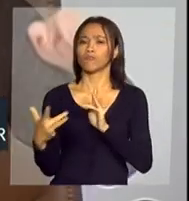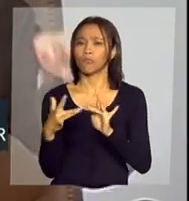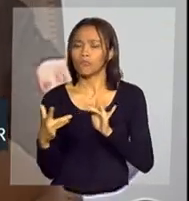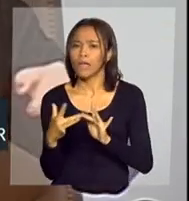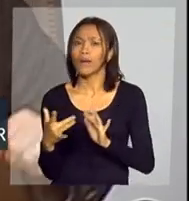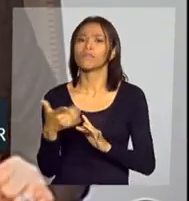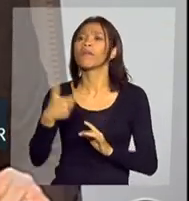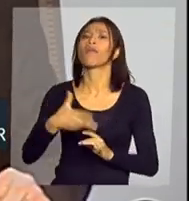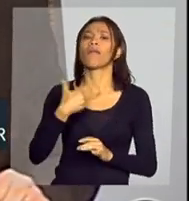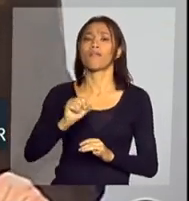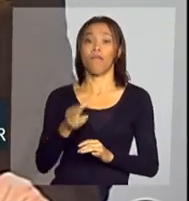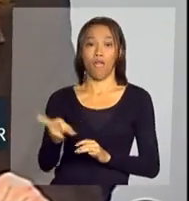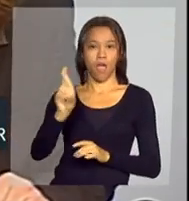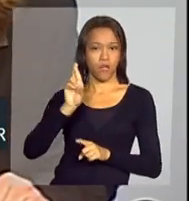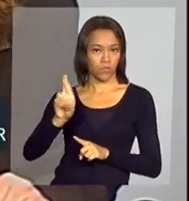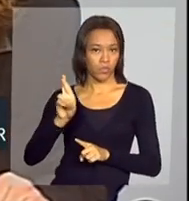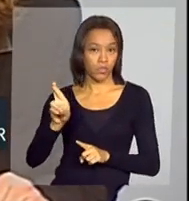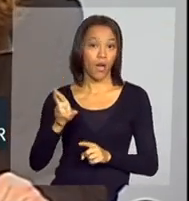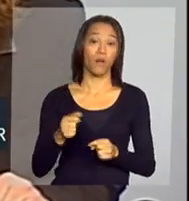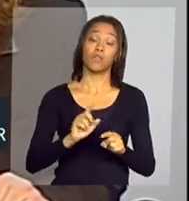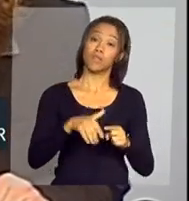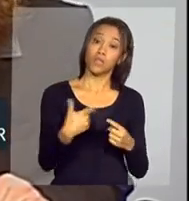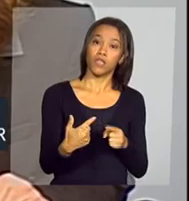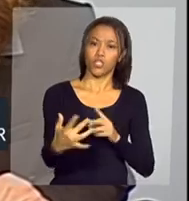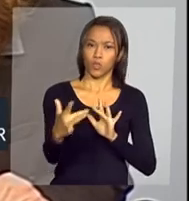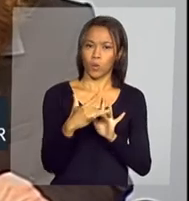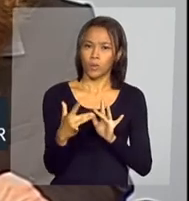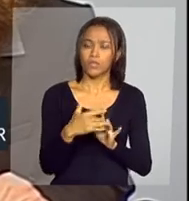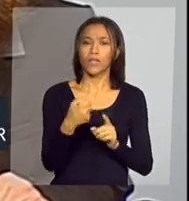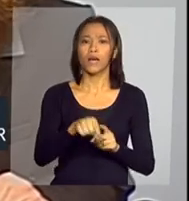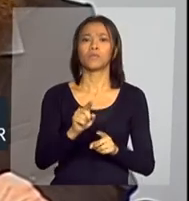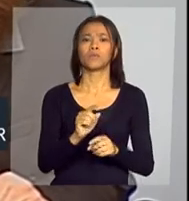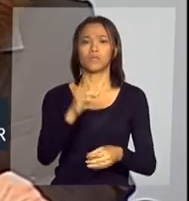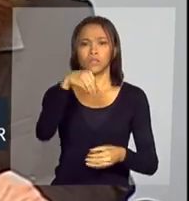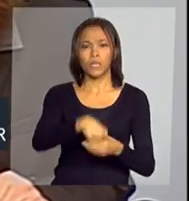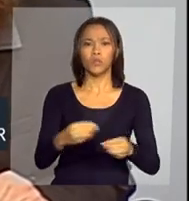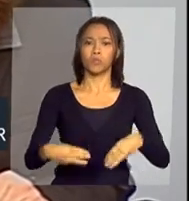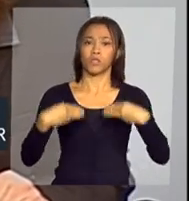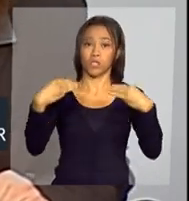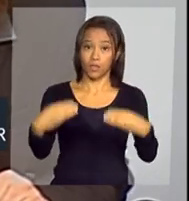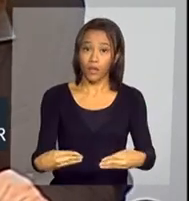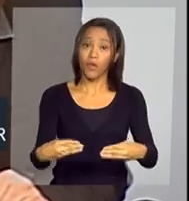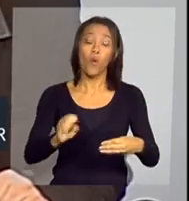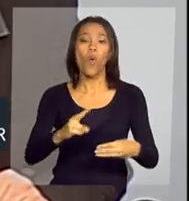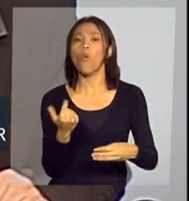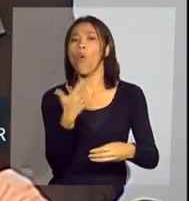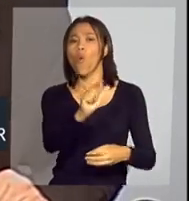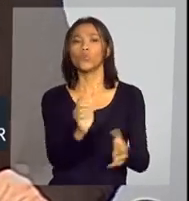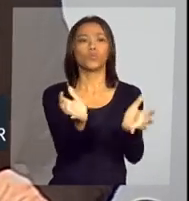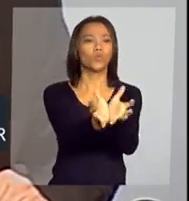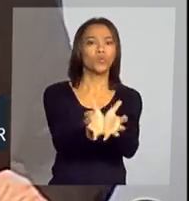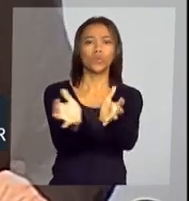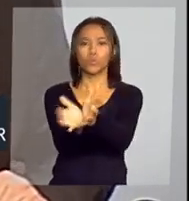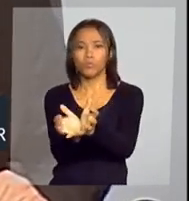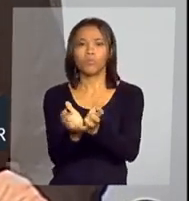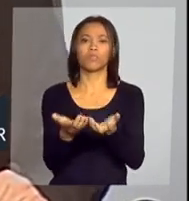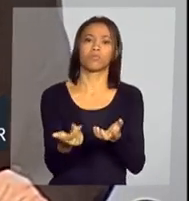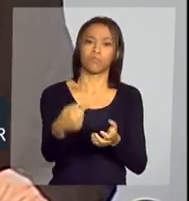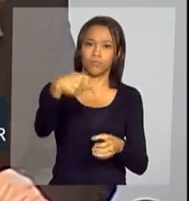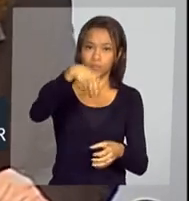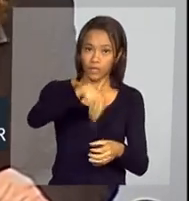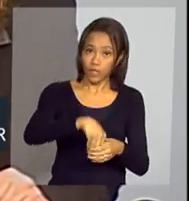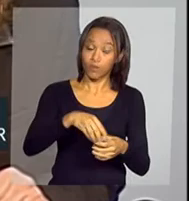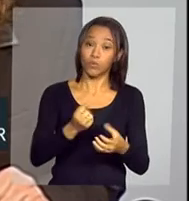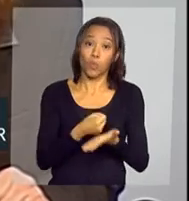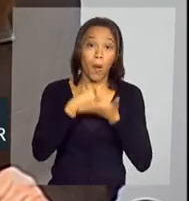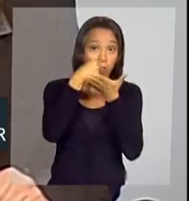dor responsável seja na interlocução com o ministério ou outro órgão envolvido no fomento